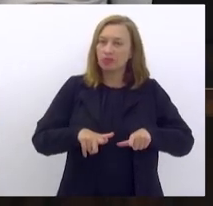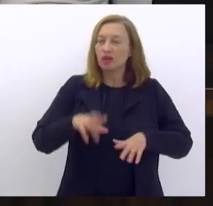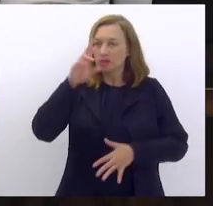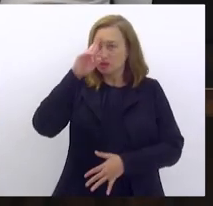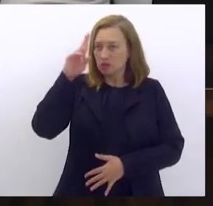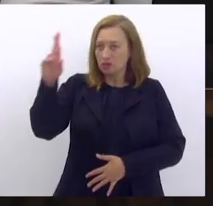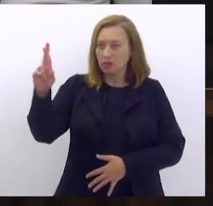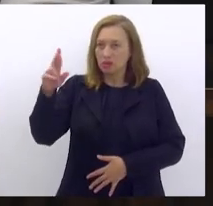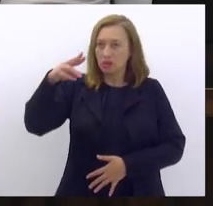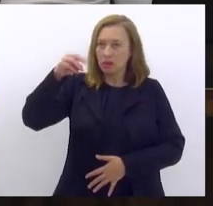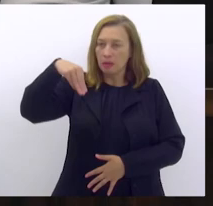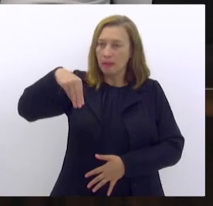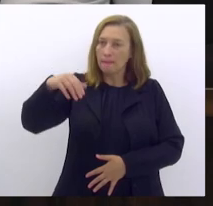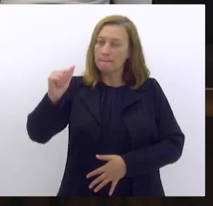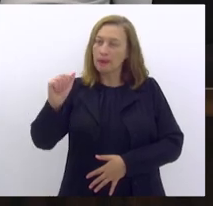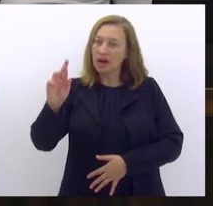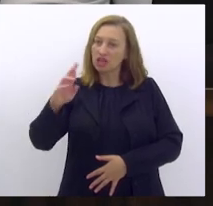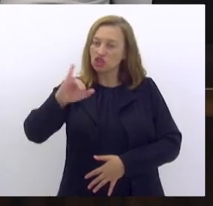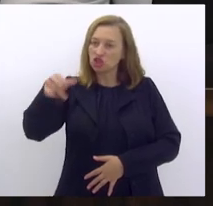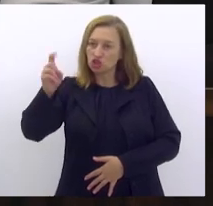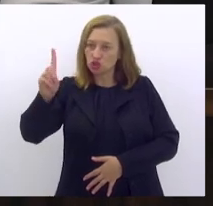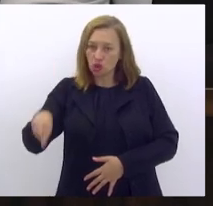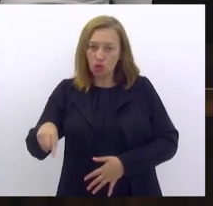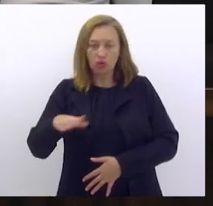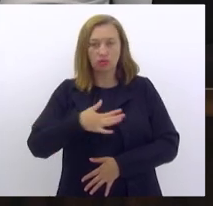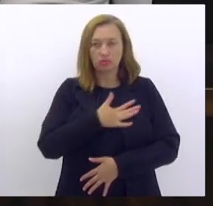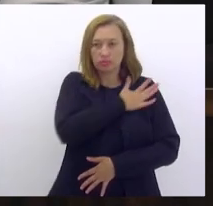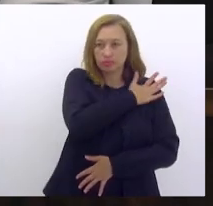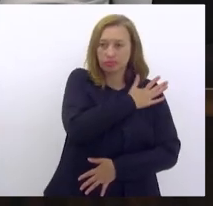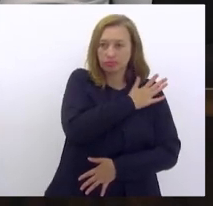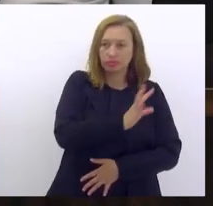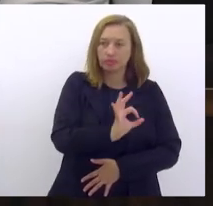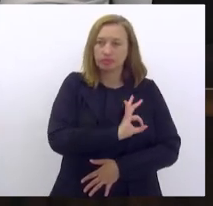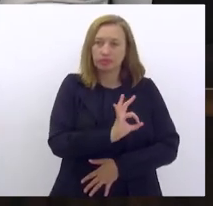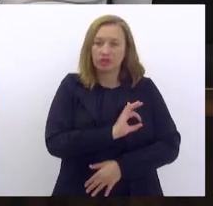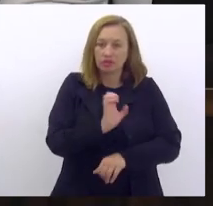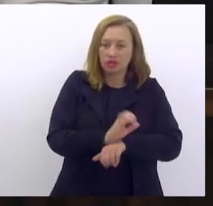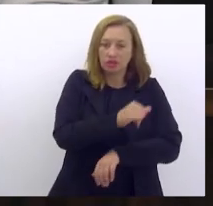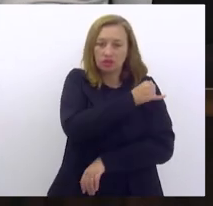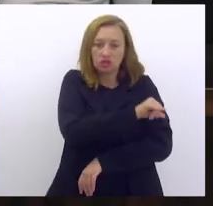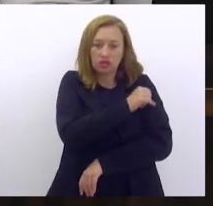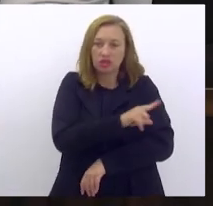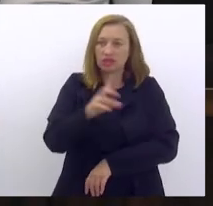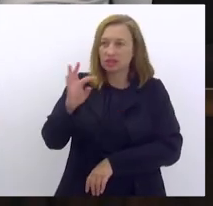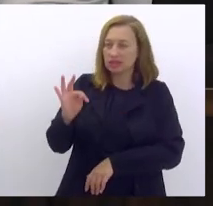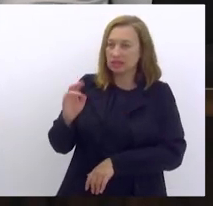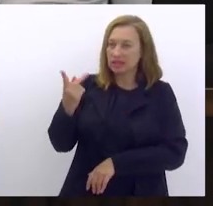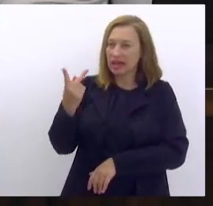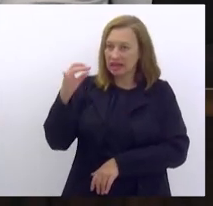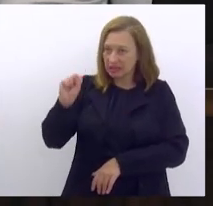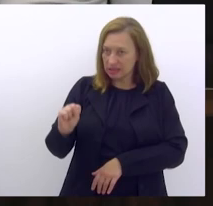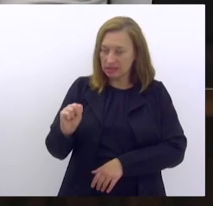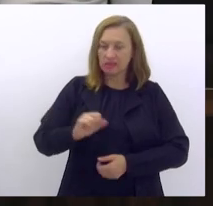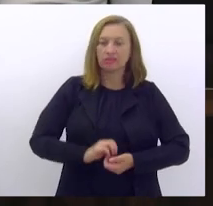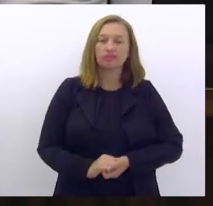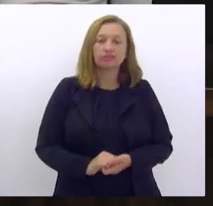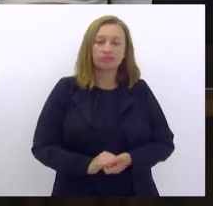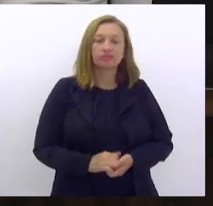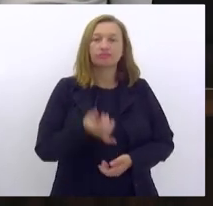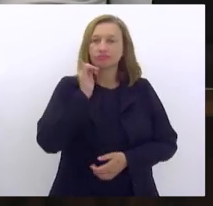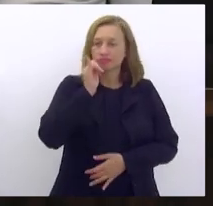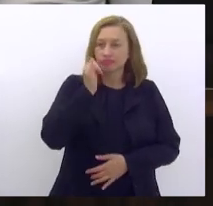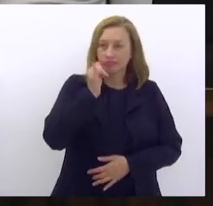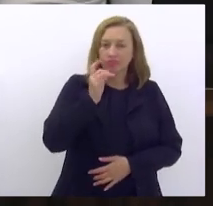senhor major da Polícia Militar do Estado do Rio de Janeiro, Tales da Costa Borges Júnior.